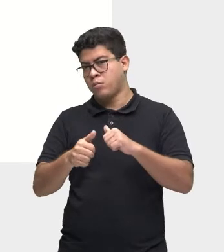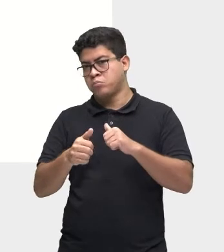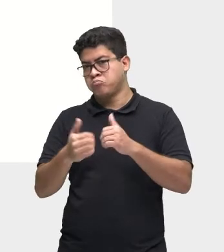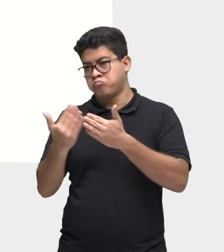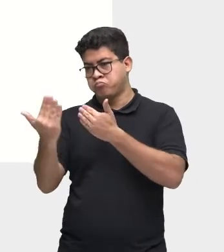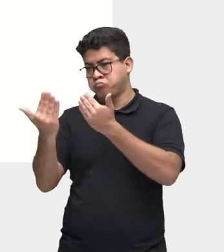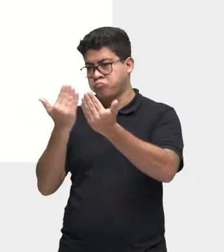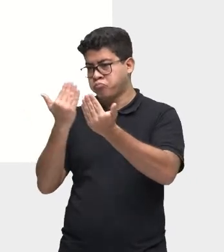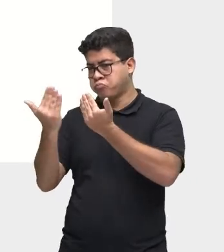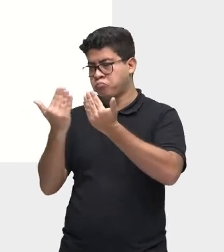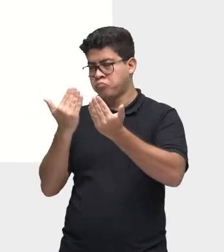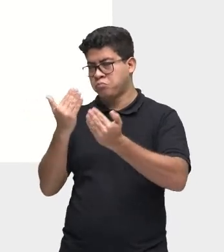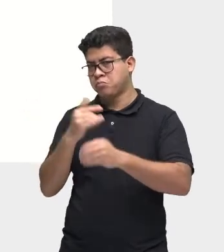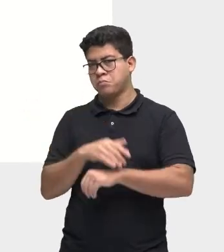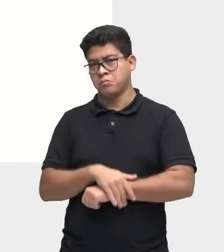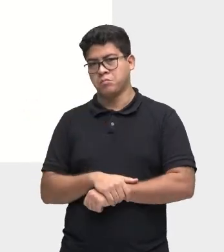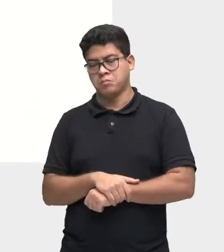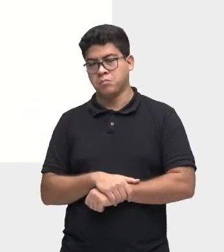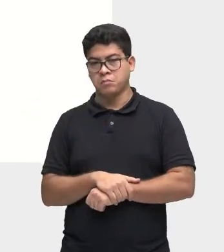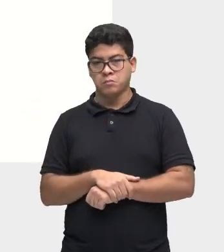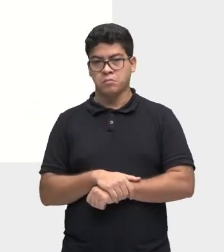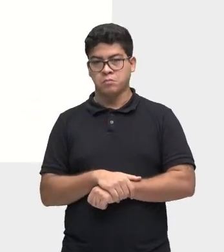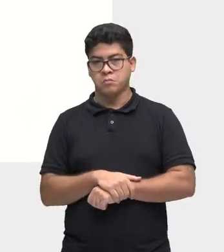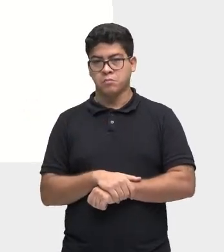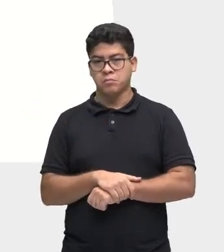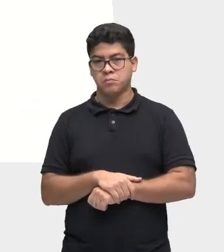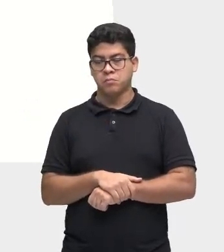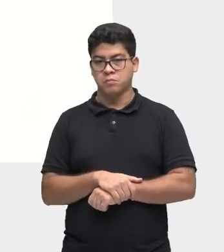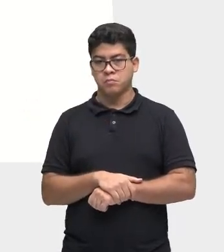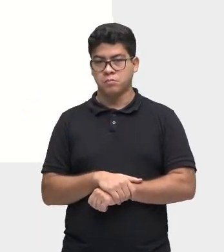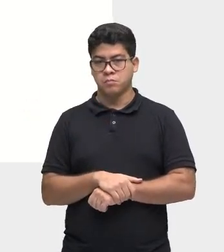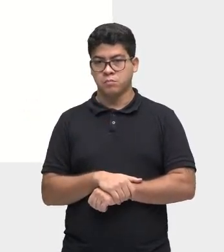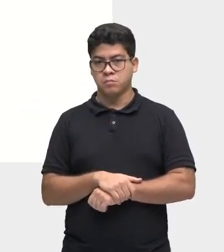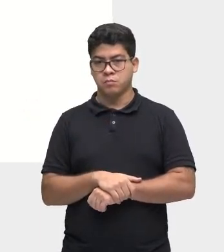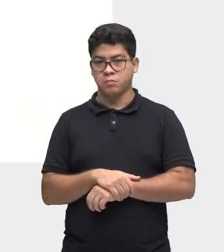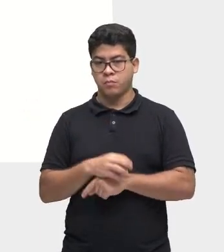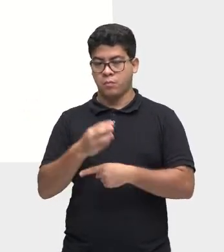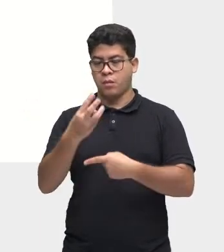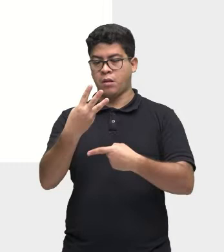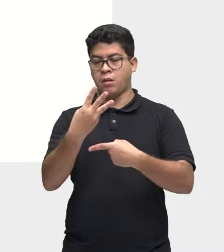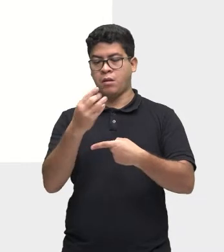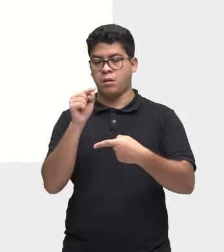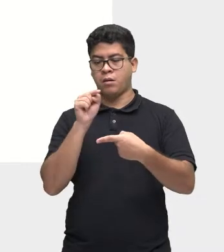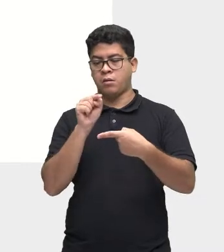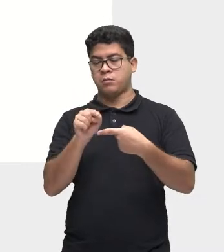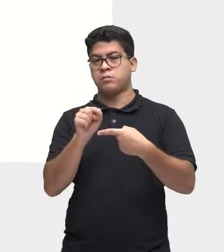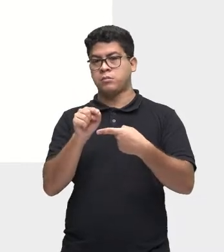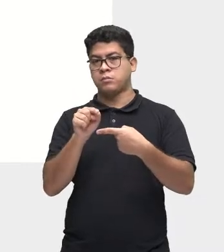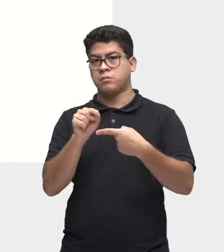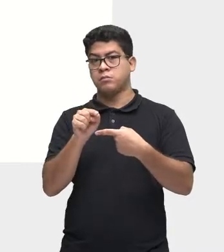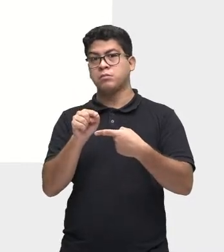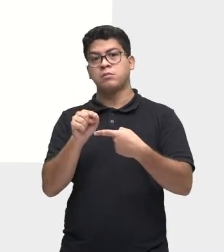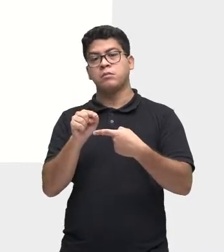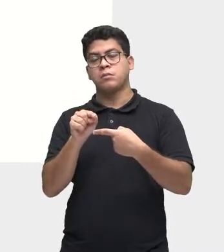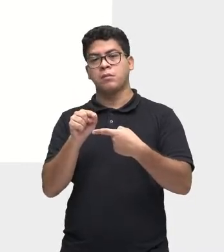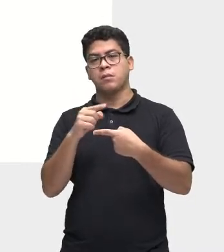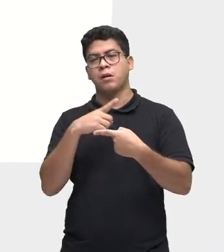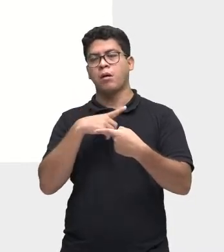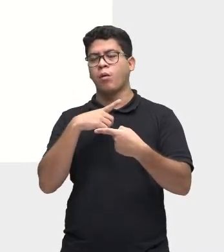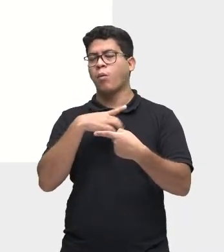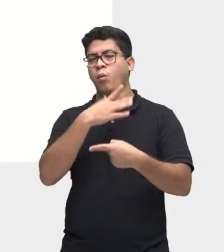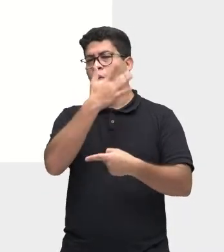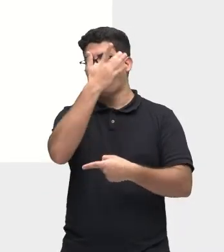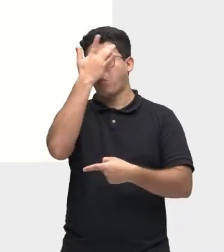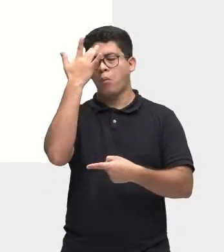comparando. Temos aqui, ó, 3.000 esfirras para x e vamos comparar aqui com os clientes.